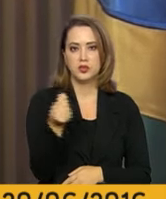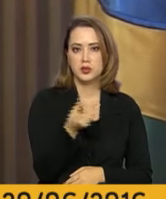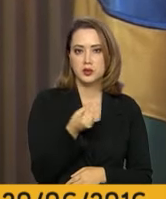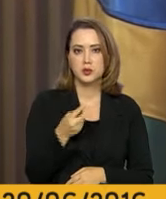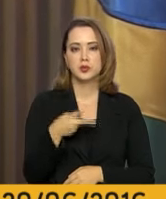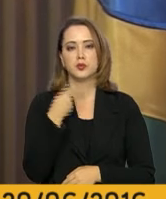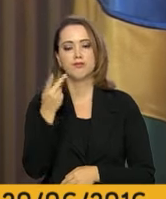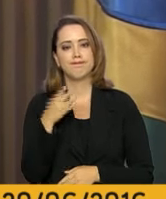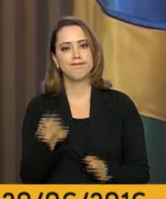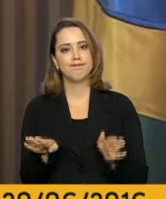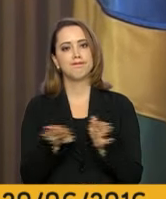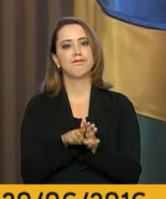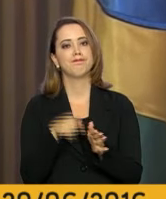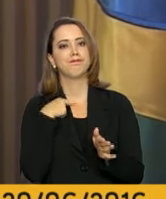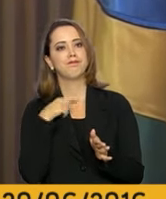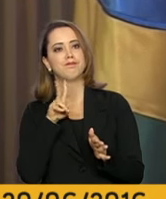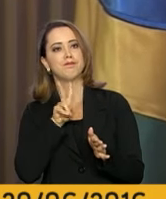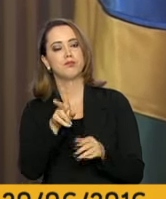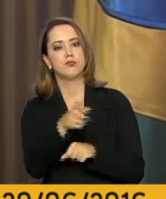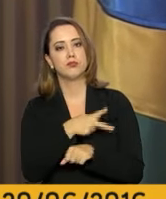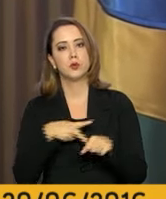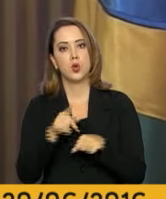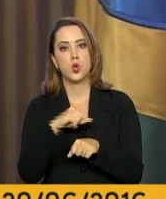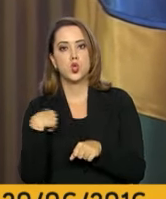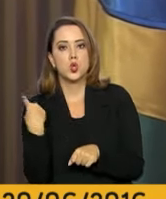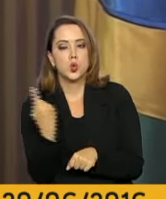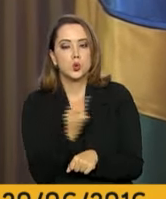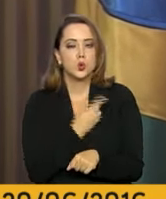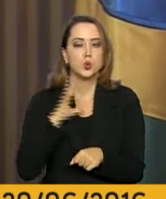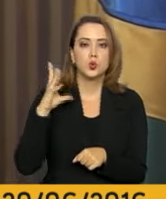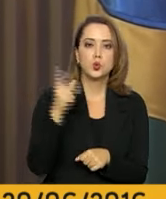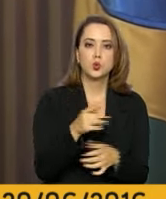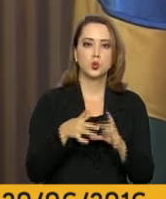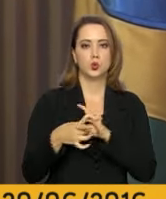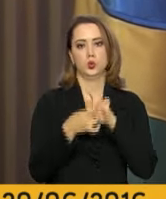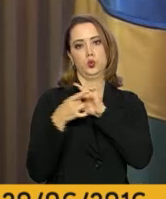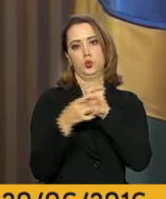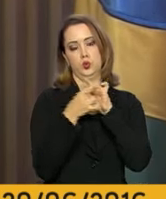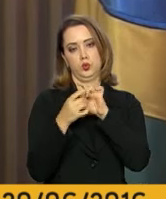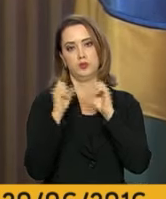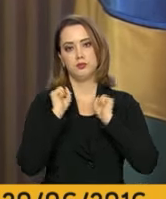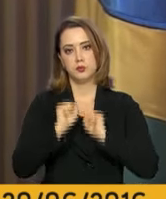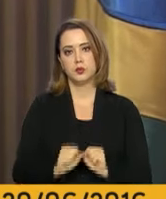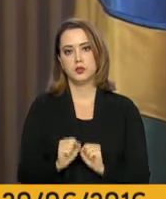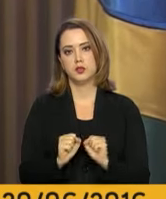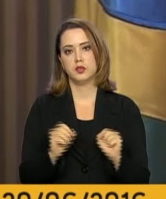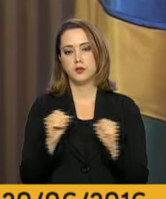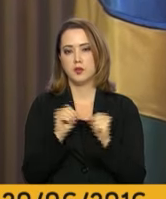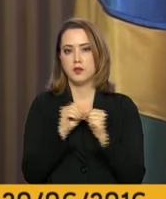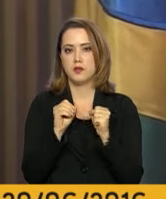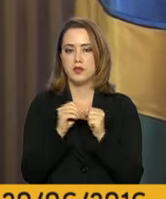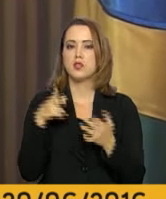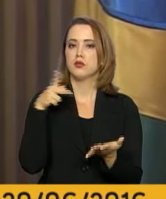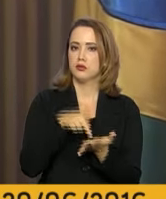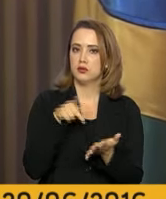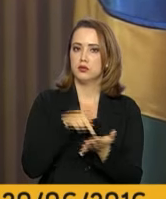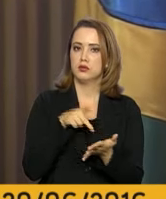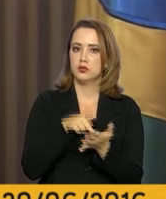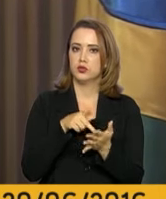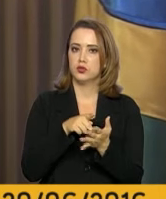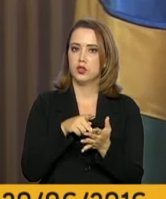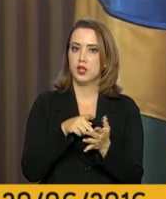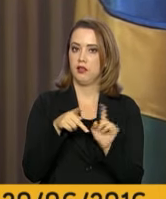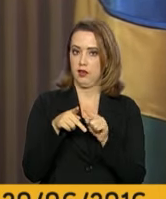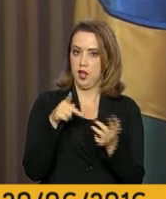chegar num dado momento no país em que nós todos unidos nós pudéssemos fazer uma verdadeira eh Federação